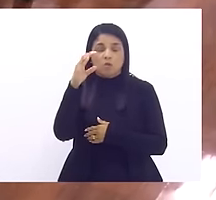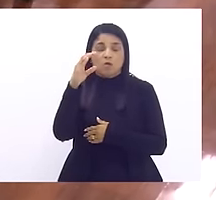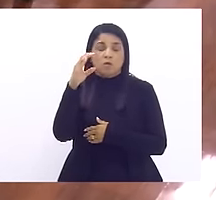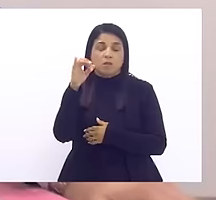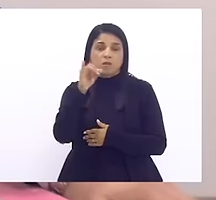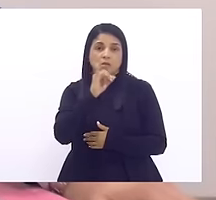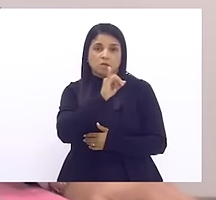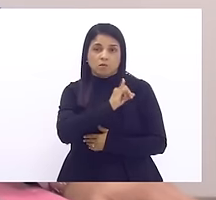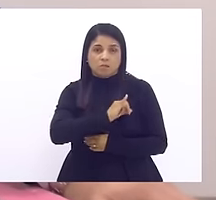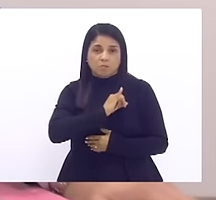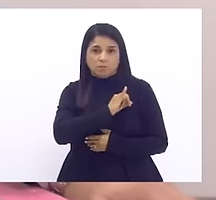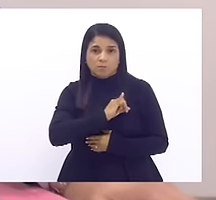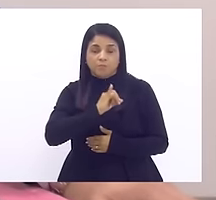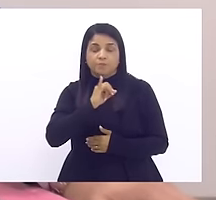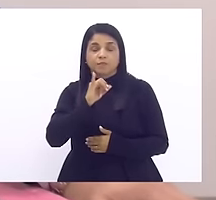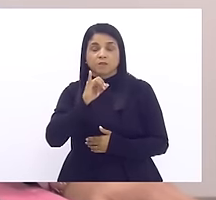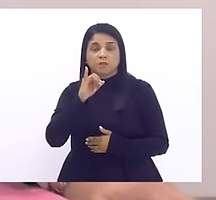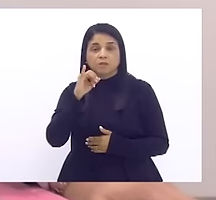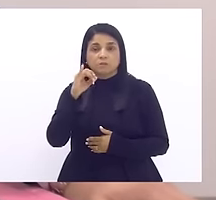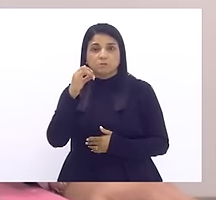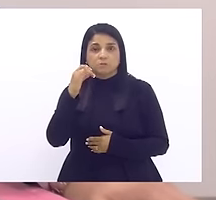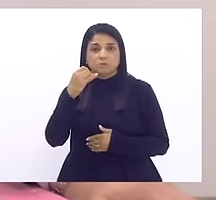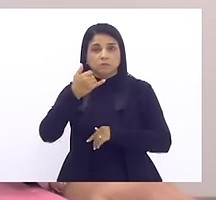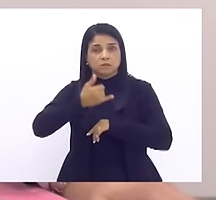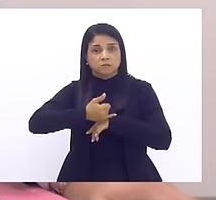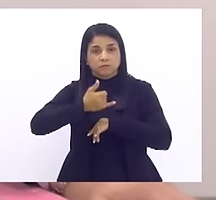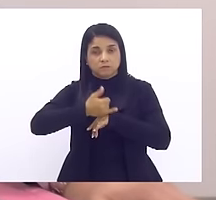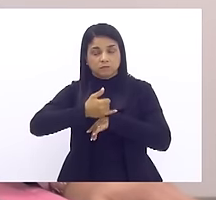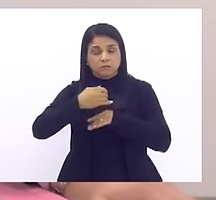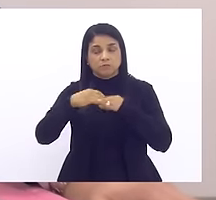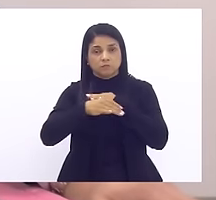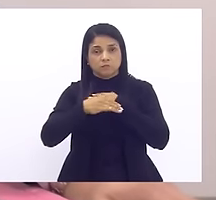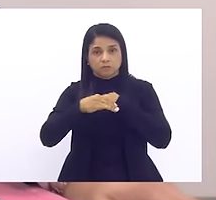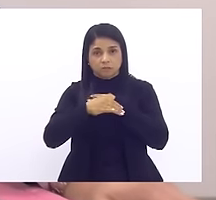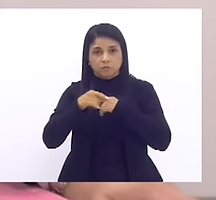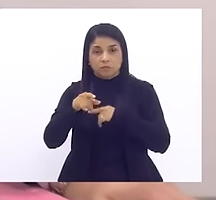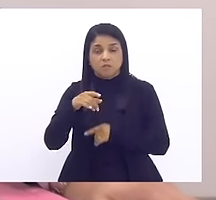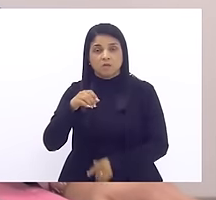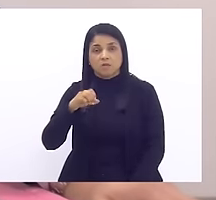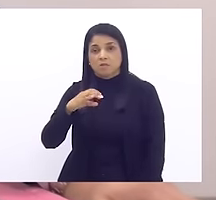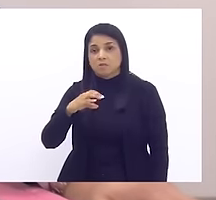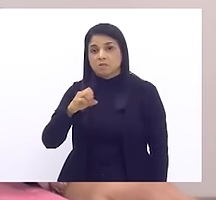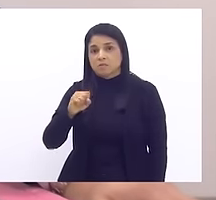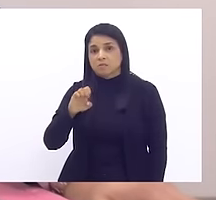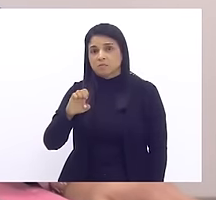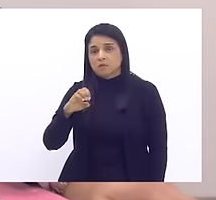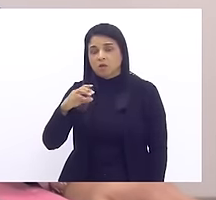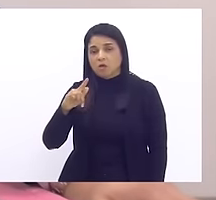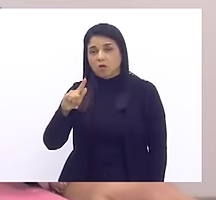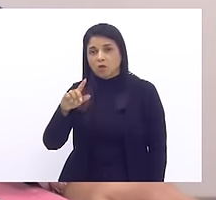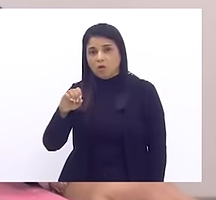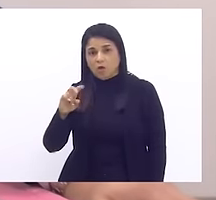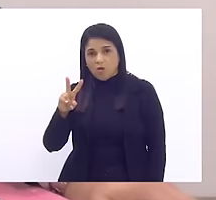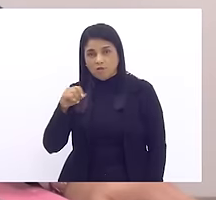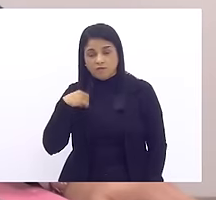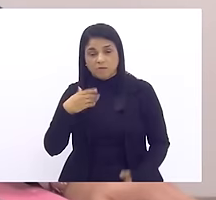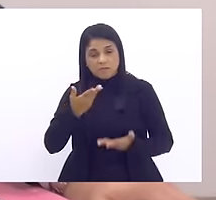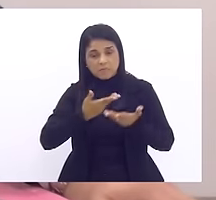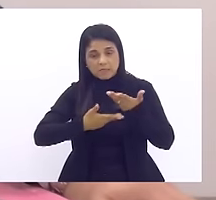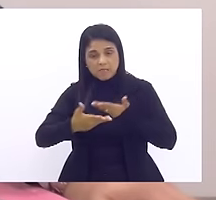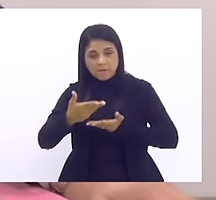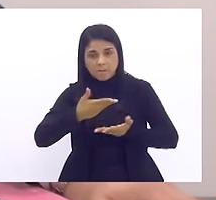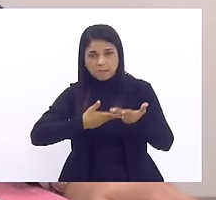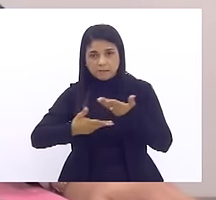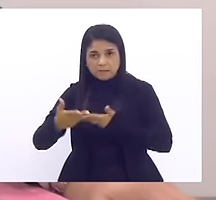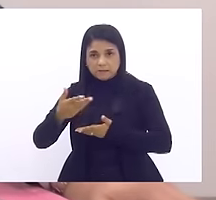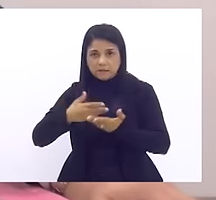a partir do momento que ia ser gov se presta o papel de ser intermediária da relação por exemplo